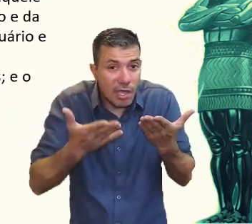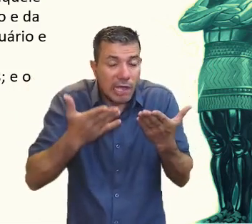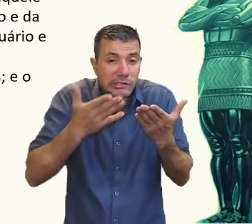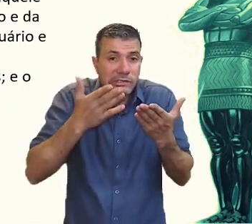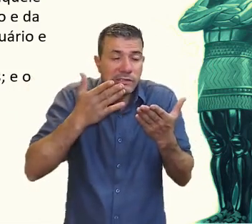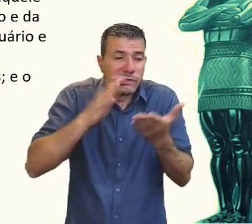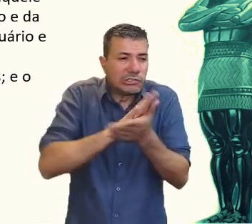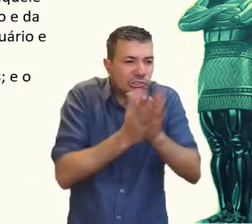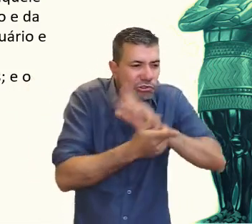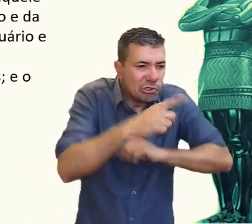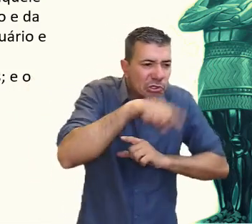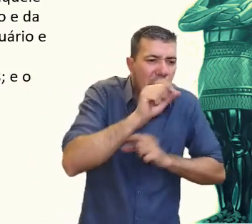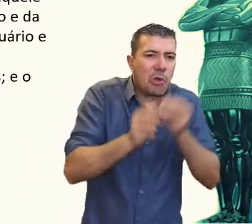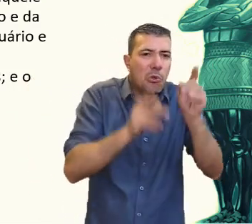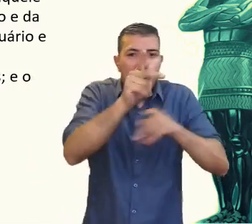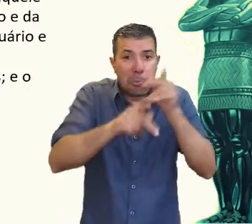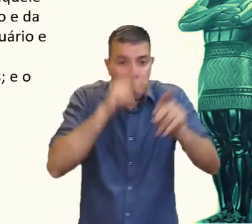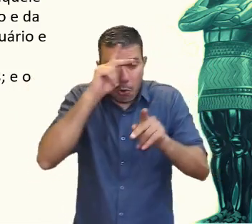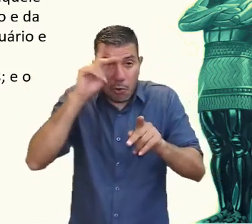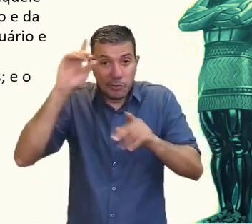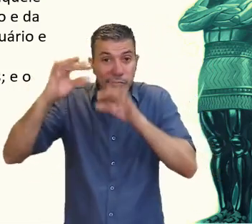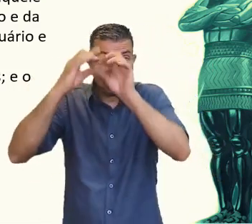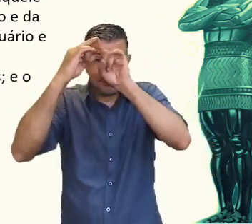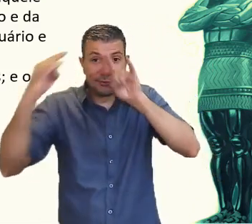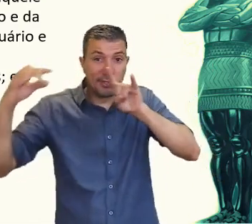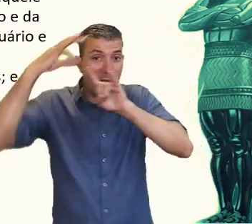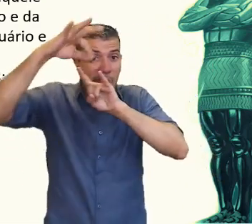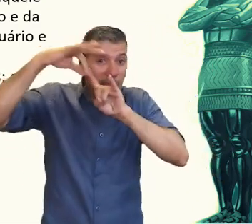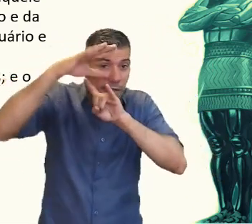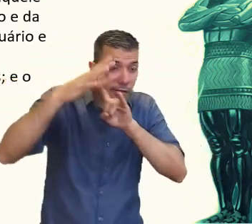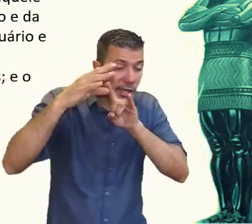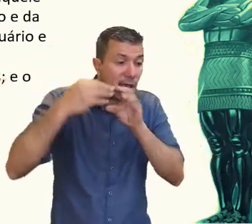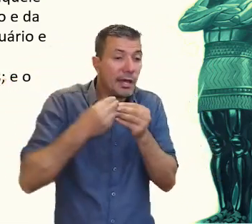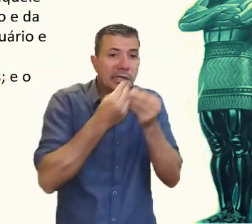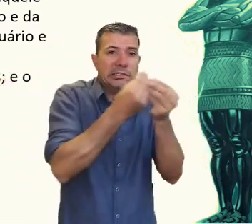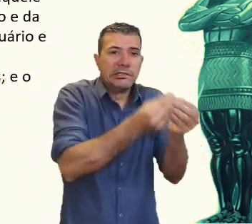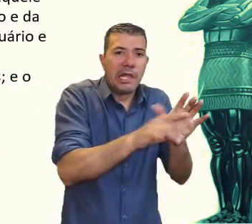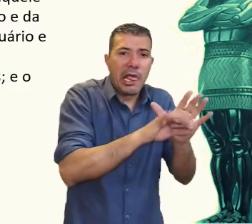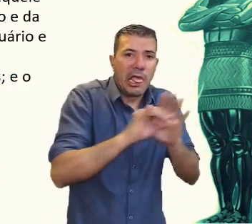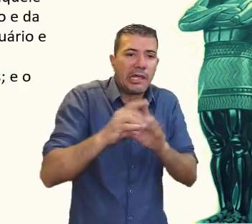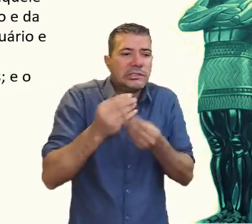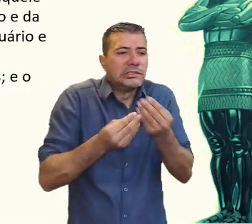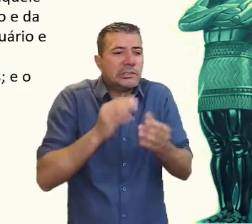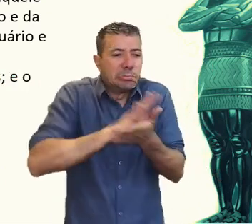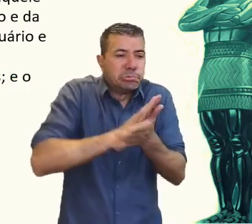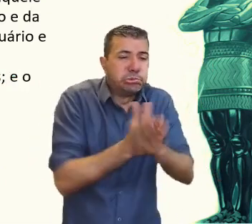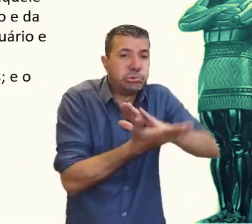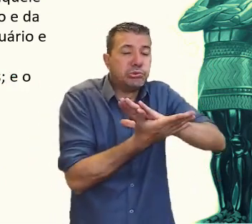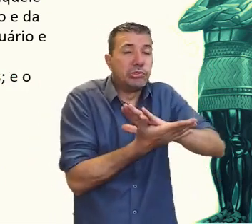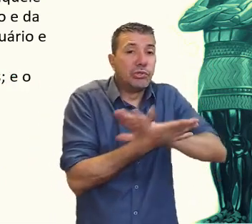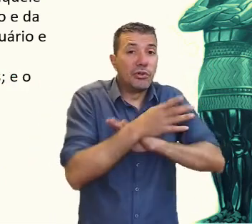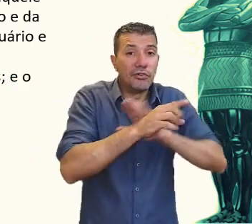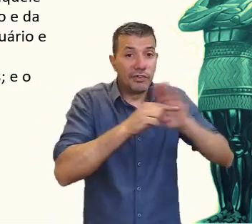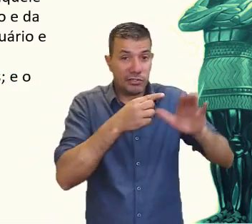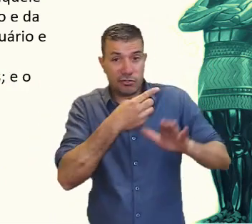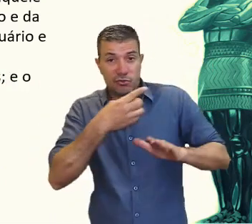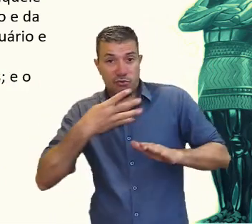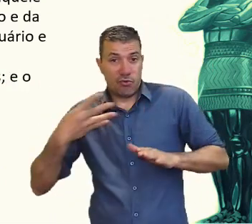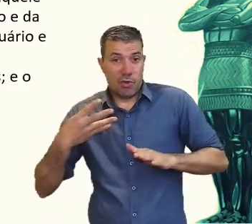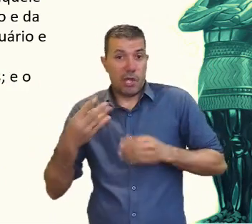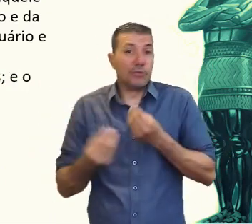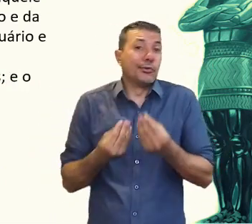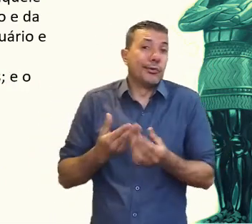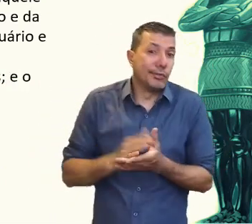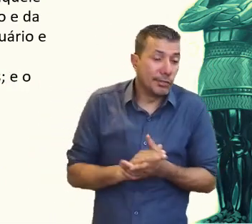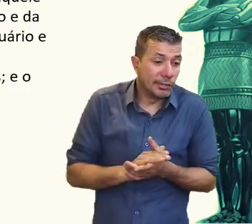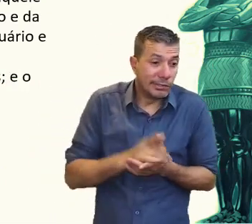assoladora, para que seja entregue o santuário e o exército a fim de serem pisados, E aí a resposta vem no versículo 14, pastor, que diz